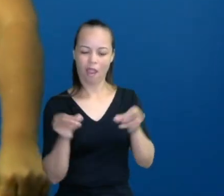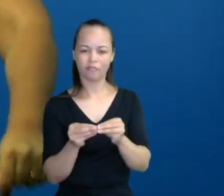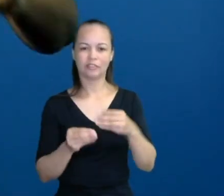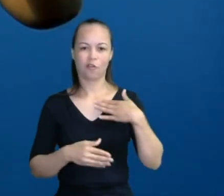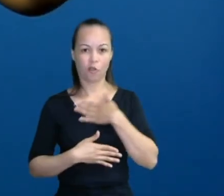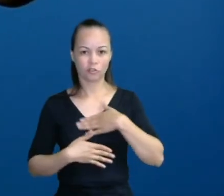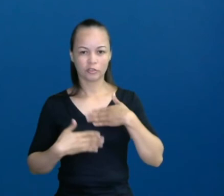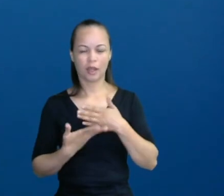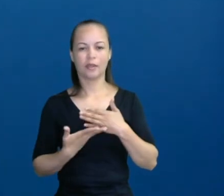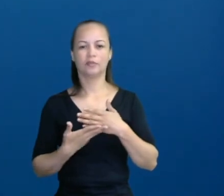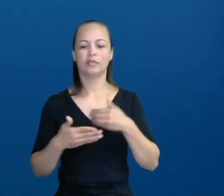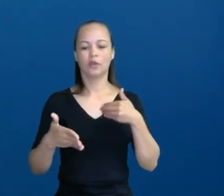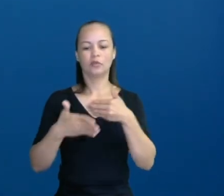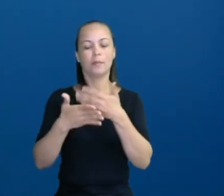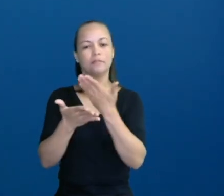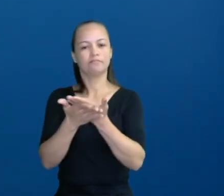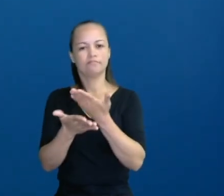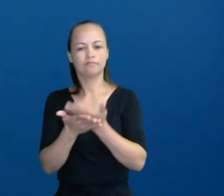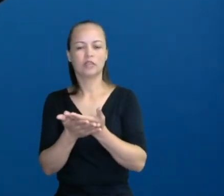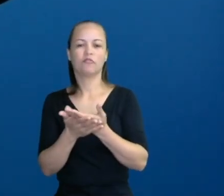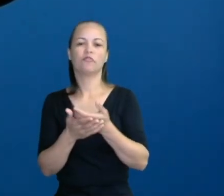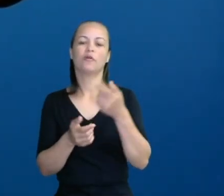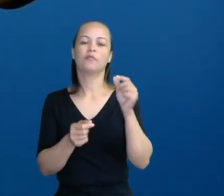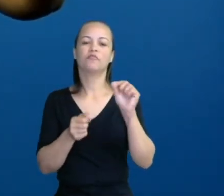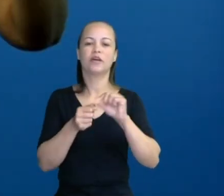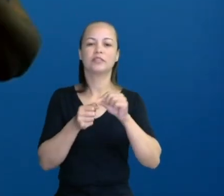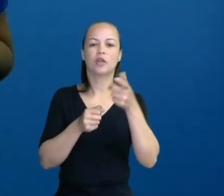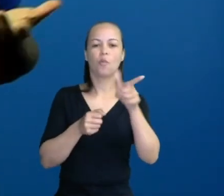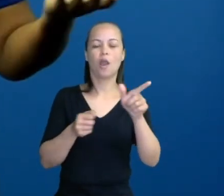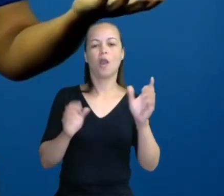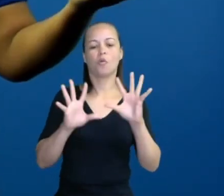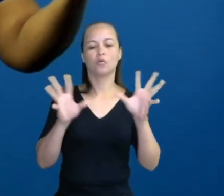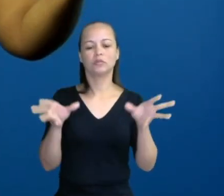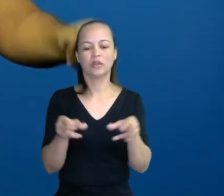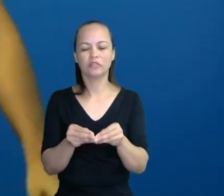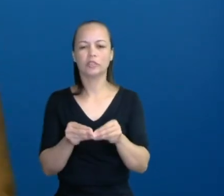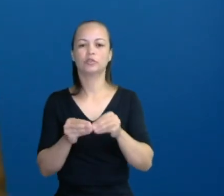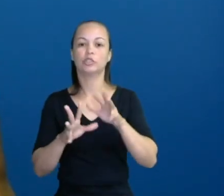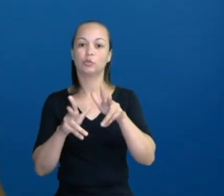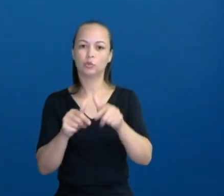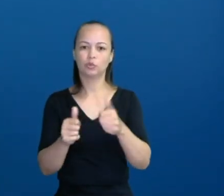Muito bem. Na próxima aula, vamos fazer mais uma revisão daquilo que já